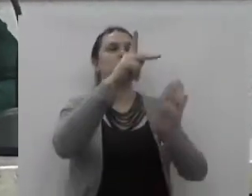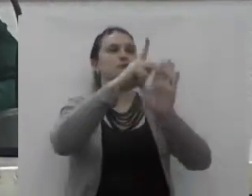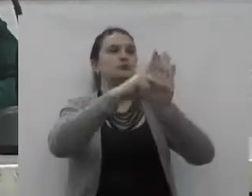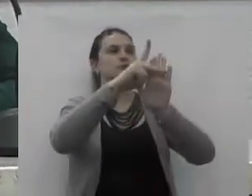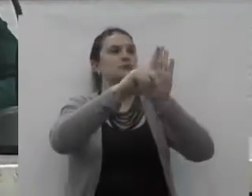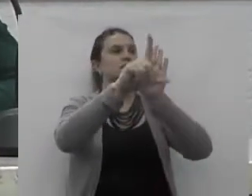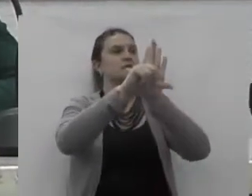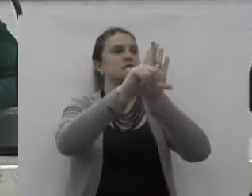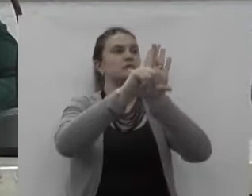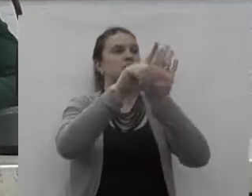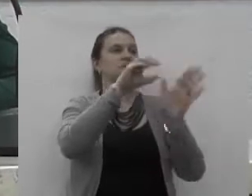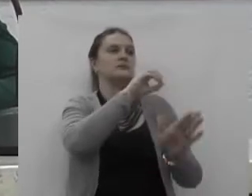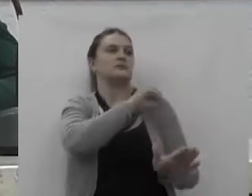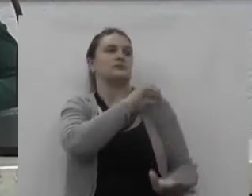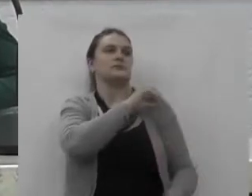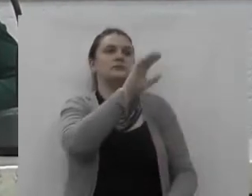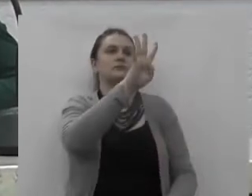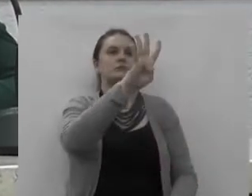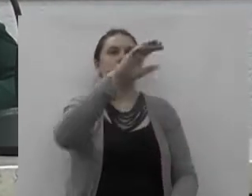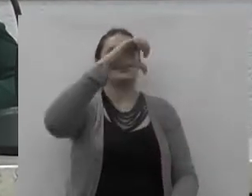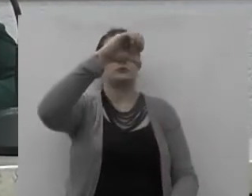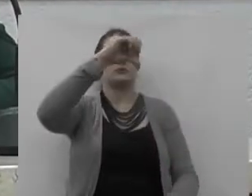Projeto de Lei Ordinária número